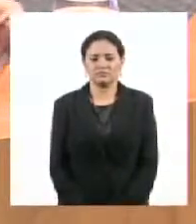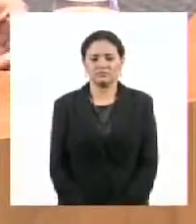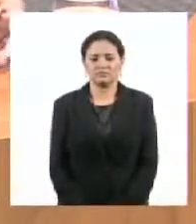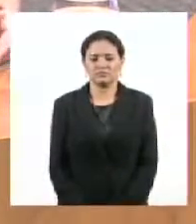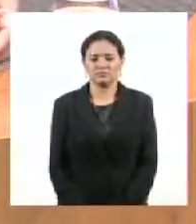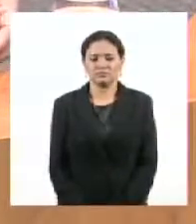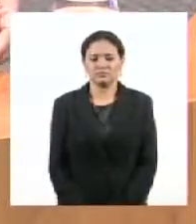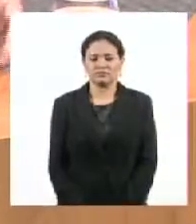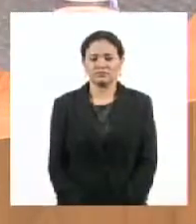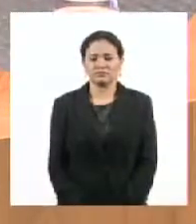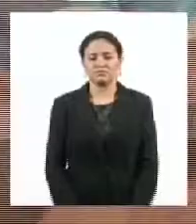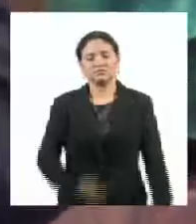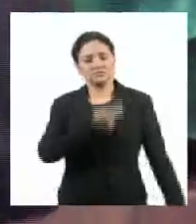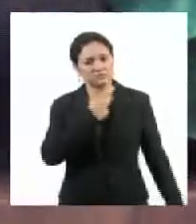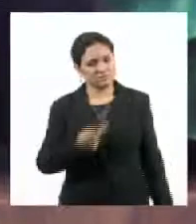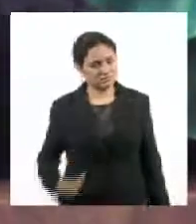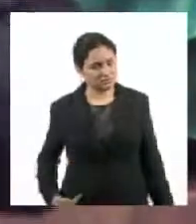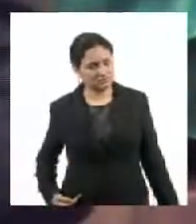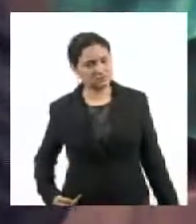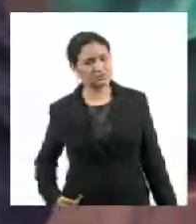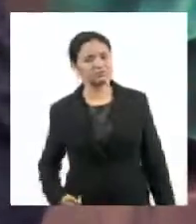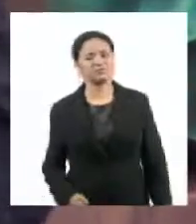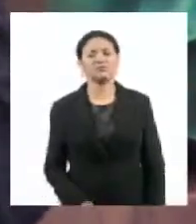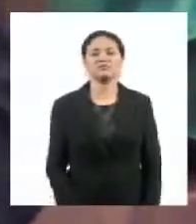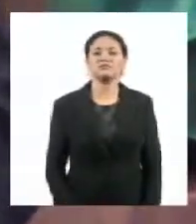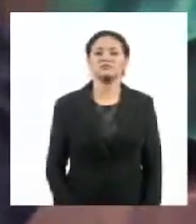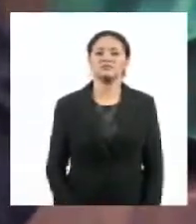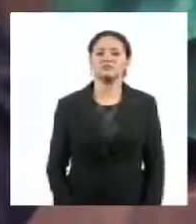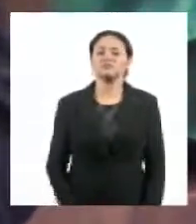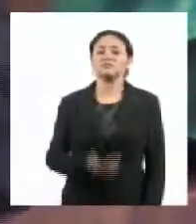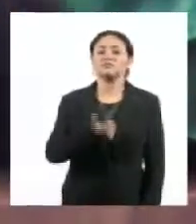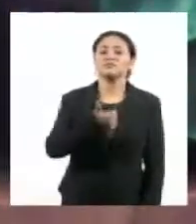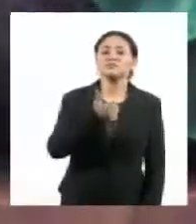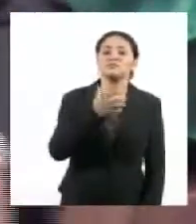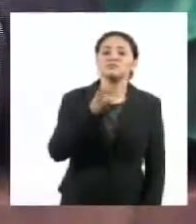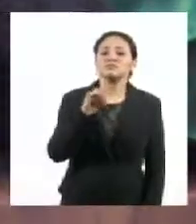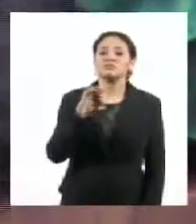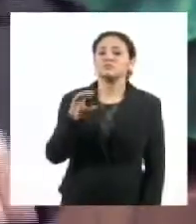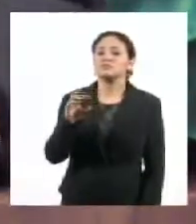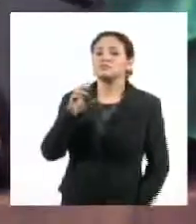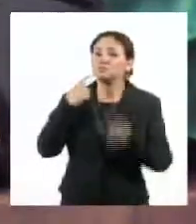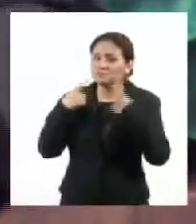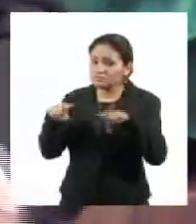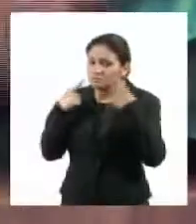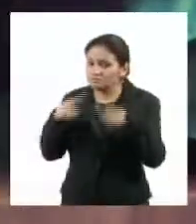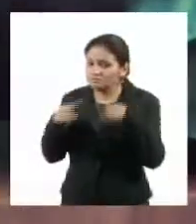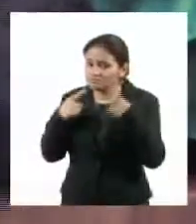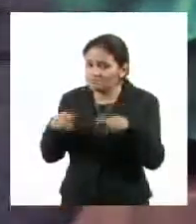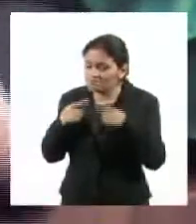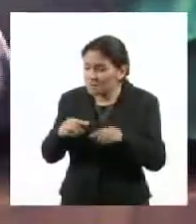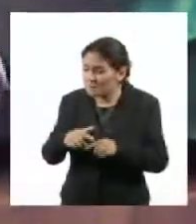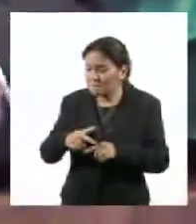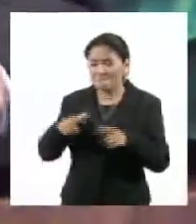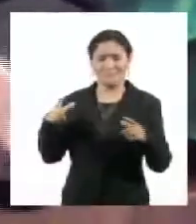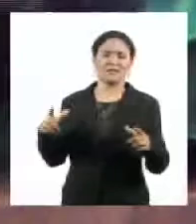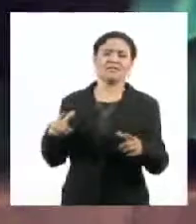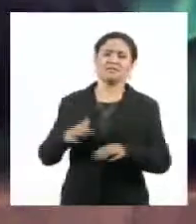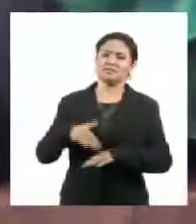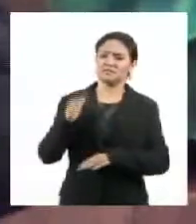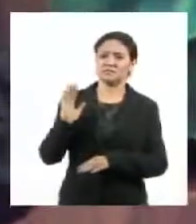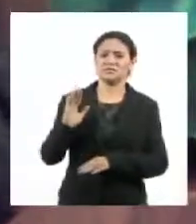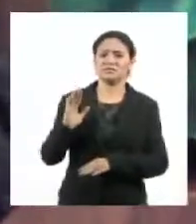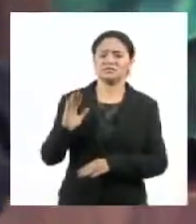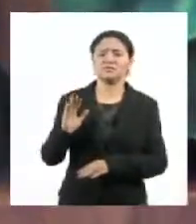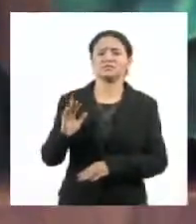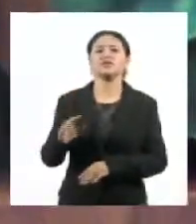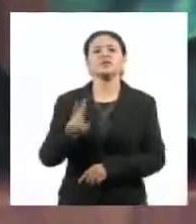Então, senhor presidente, recebemos mais de 100 reclamações. O Ministério Público também, a Defensoria Pública também. E